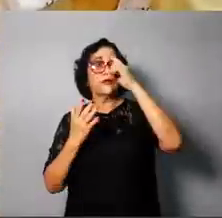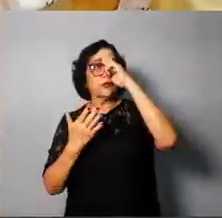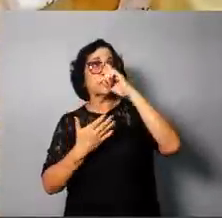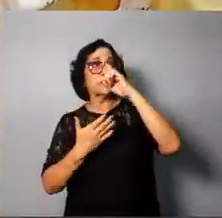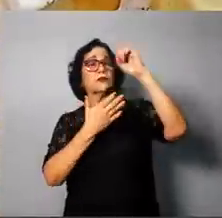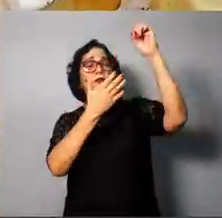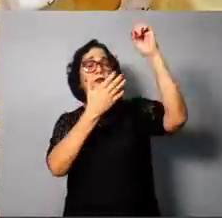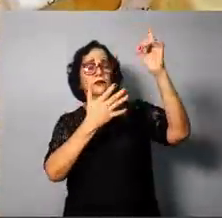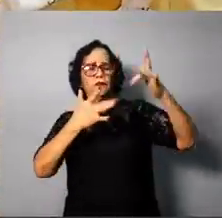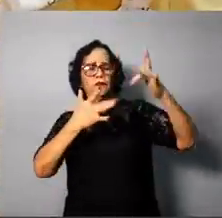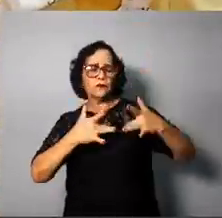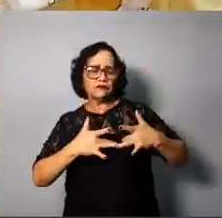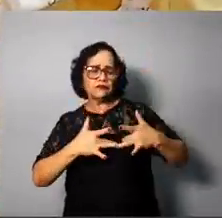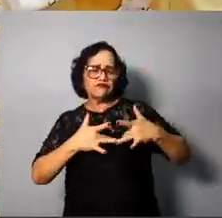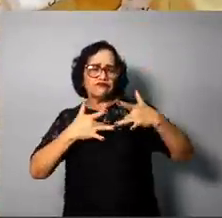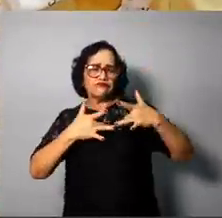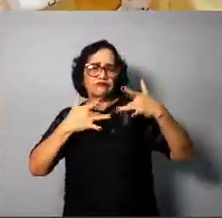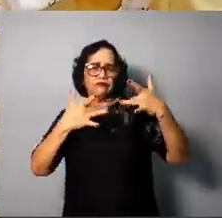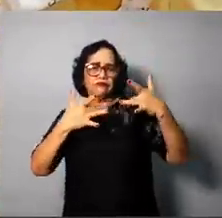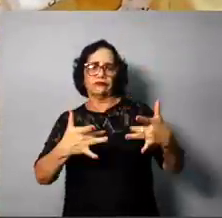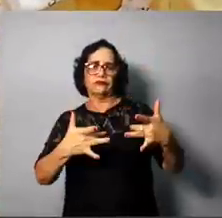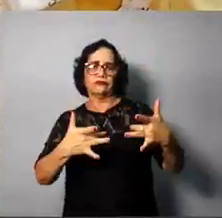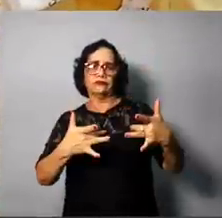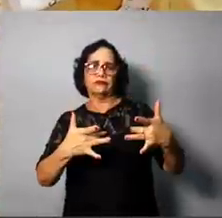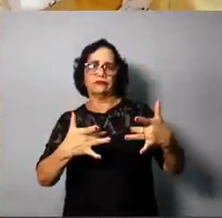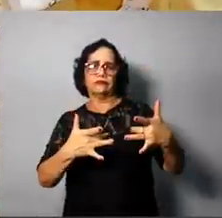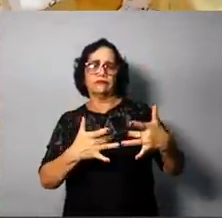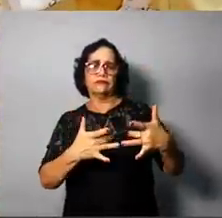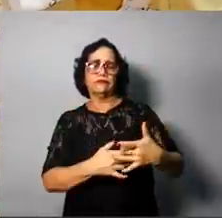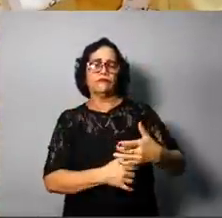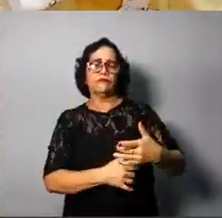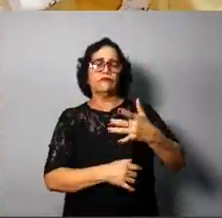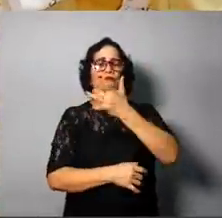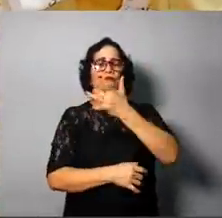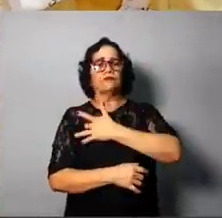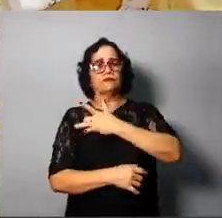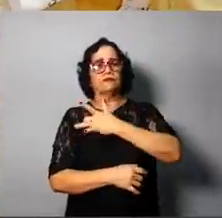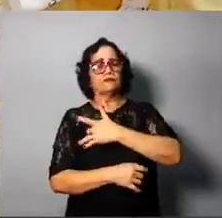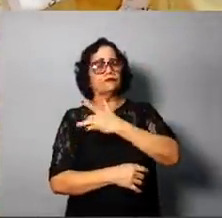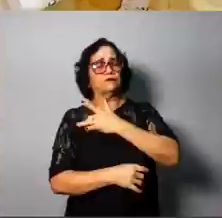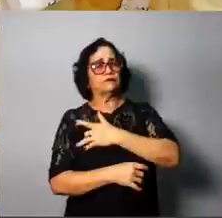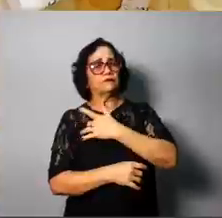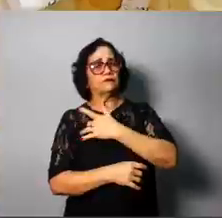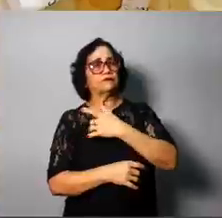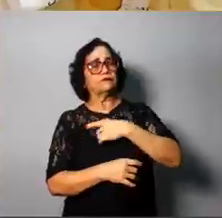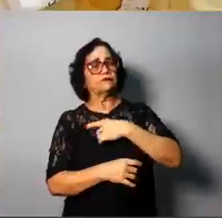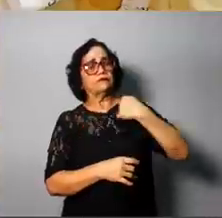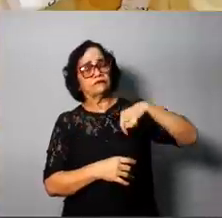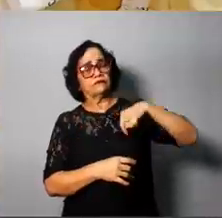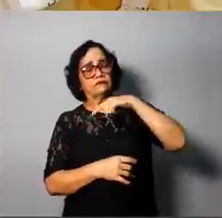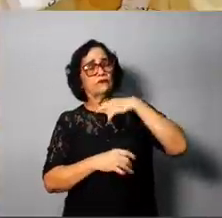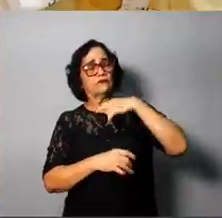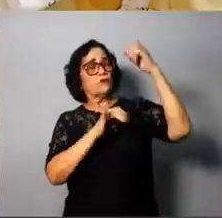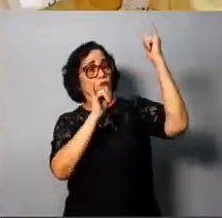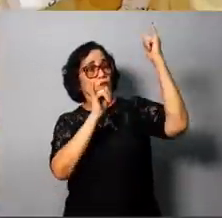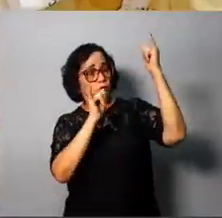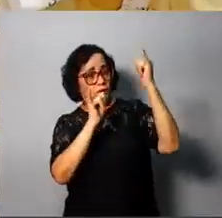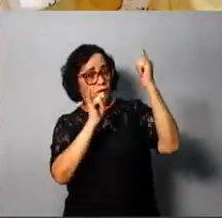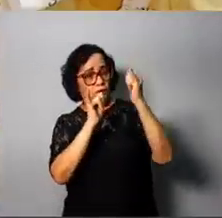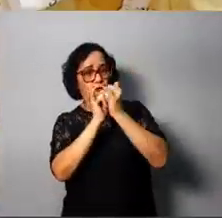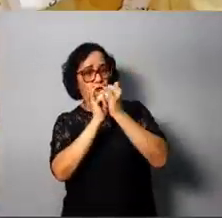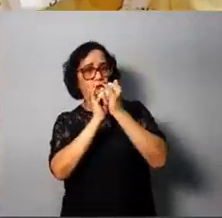Bondoso e misericordioso, tenha compaixão de nós, perdoe os